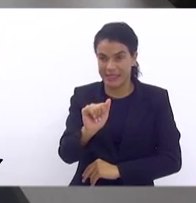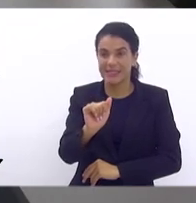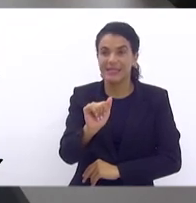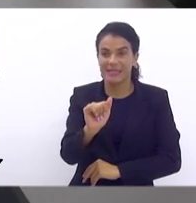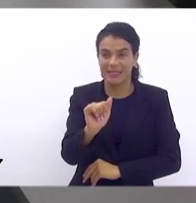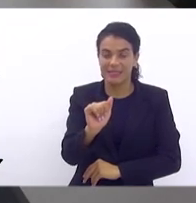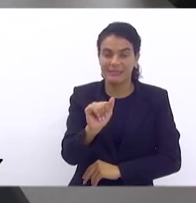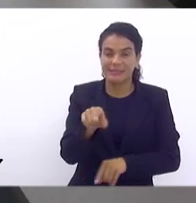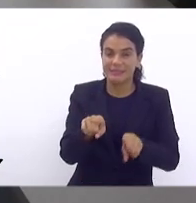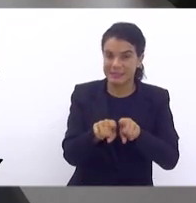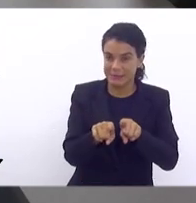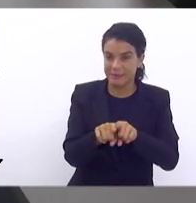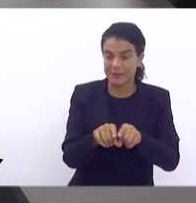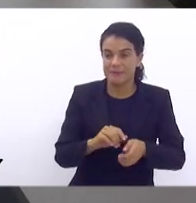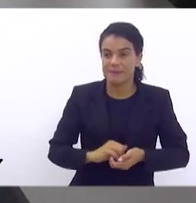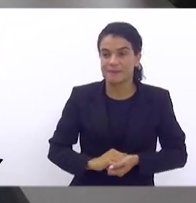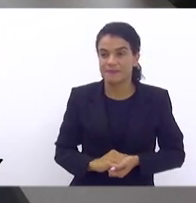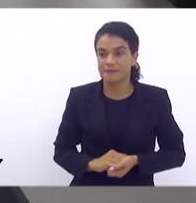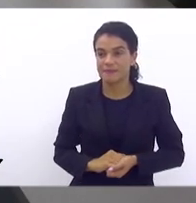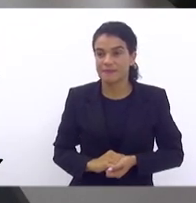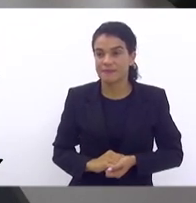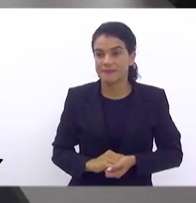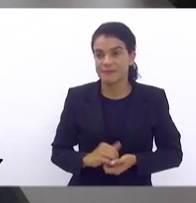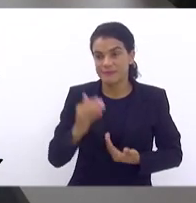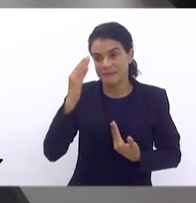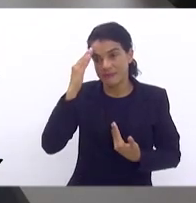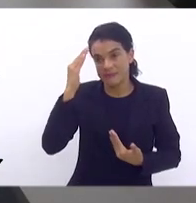essa pergunta obrigado